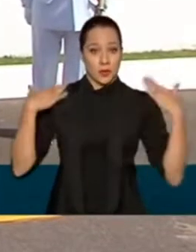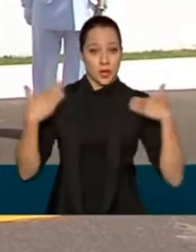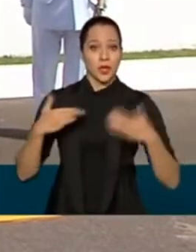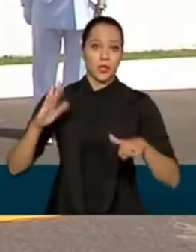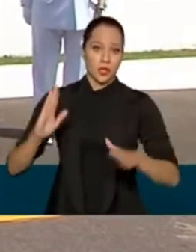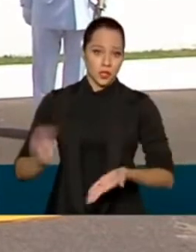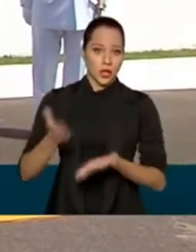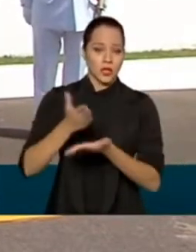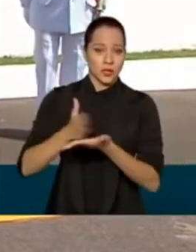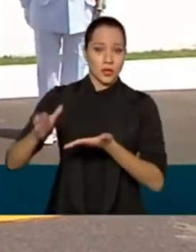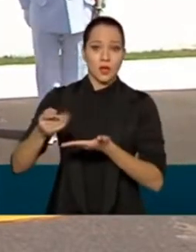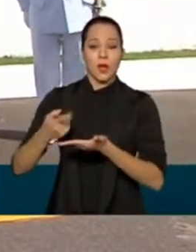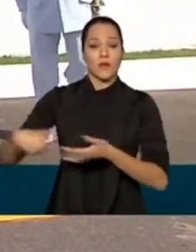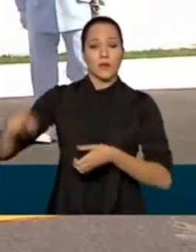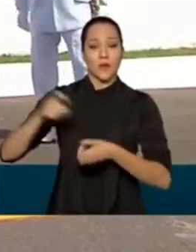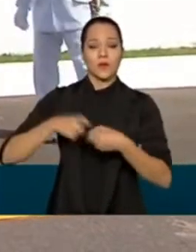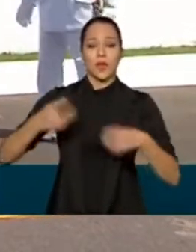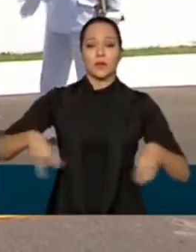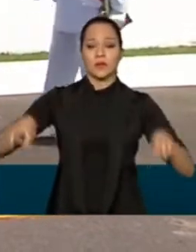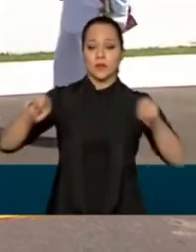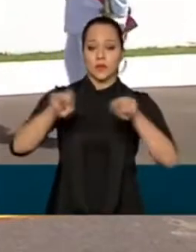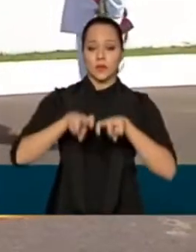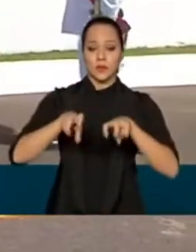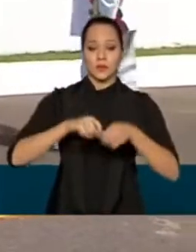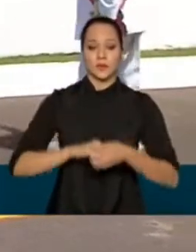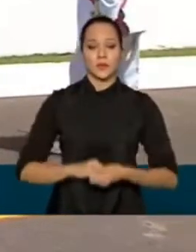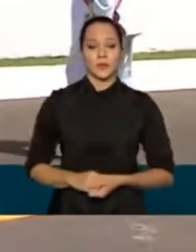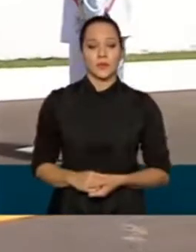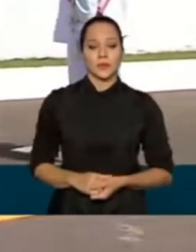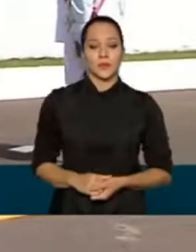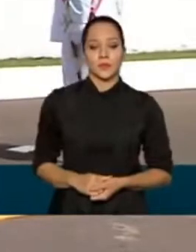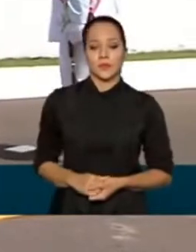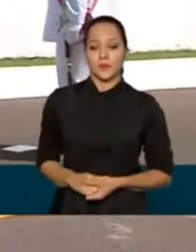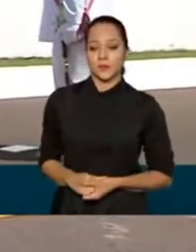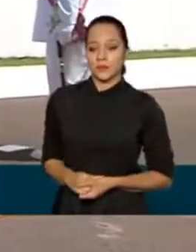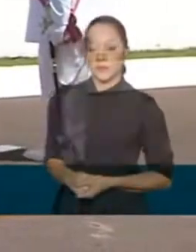exonerado a retornarem às suas posições.